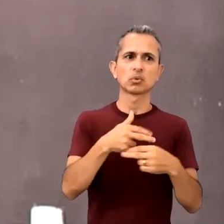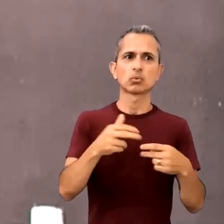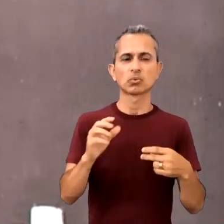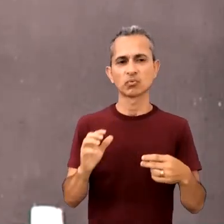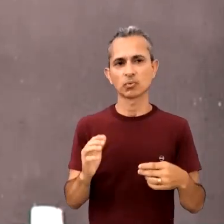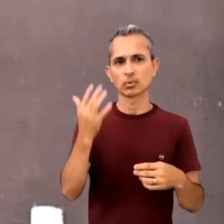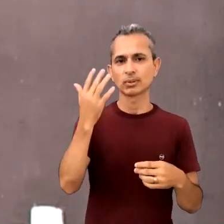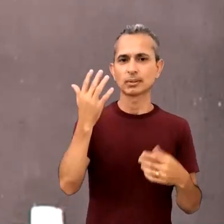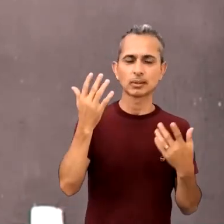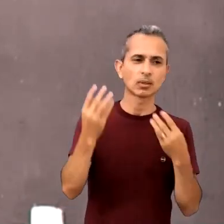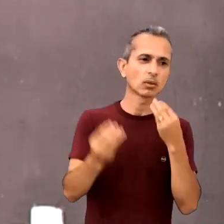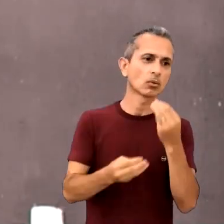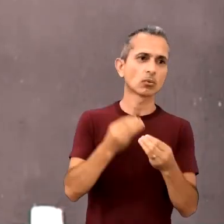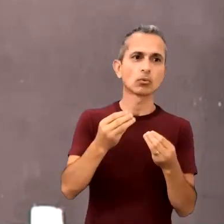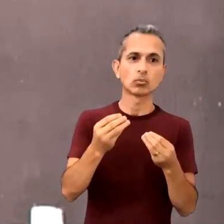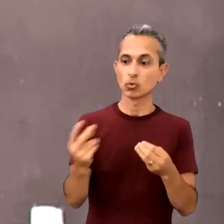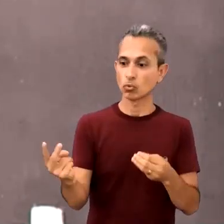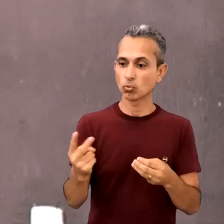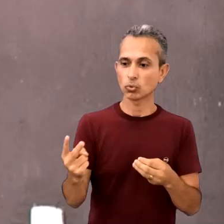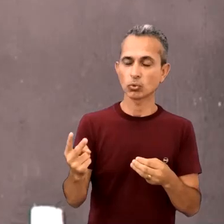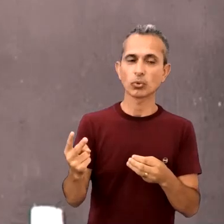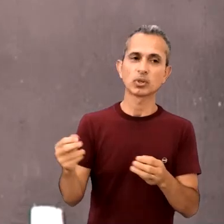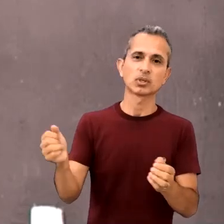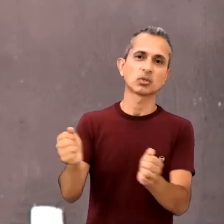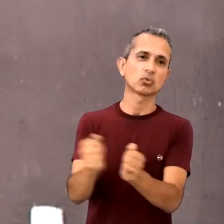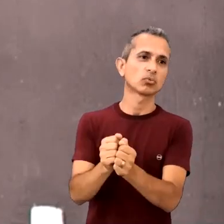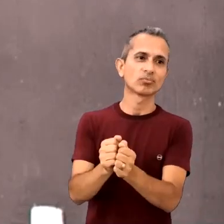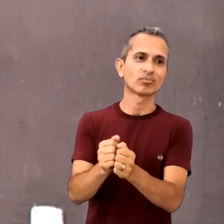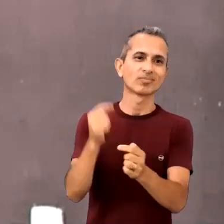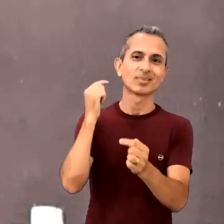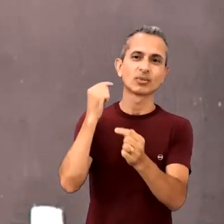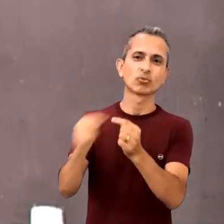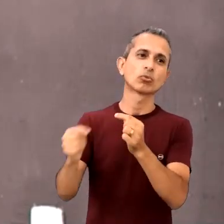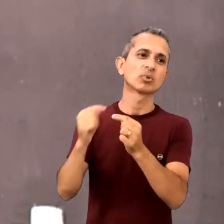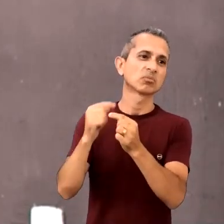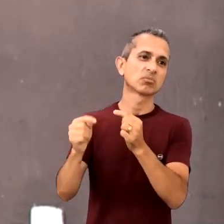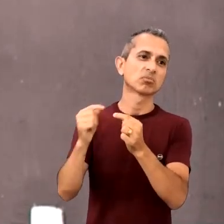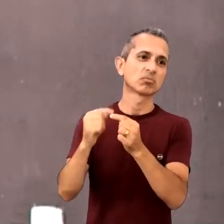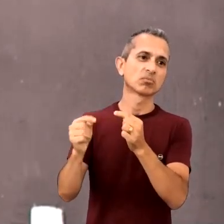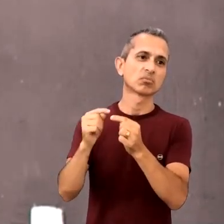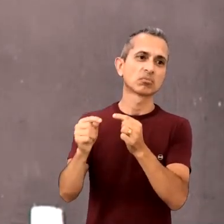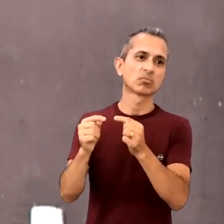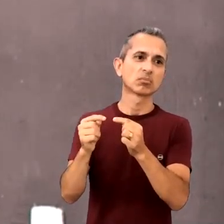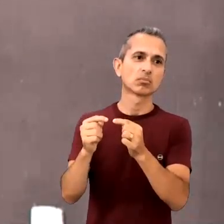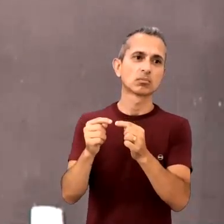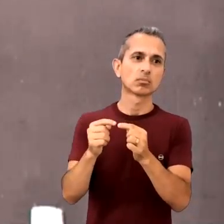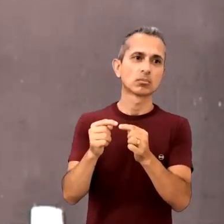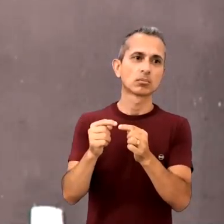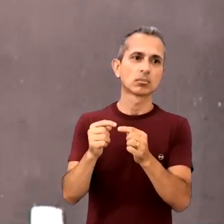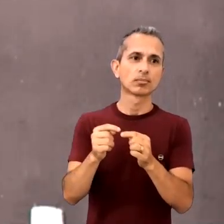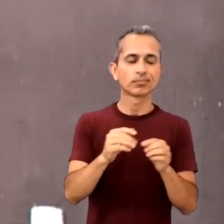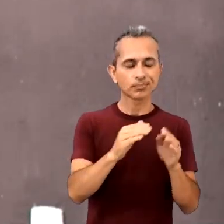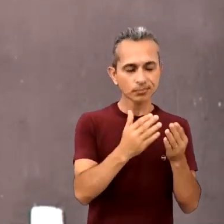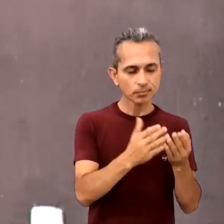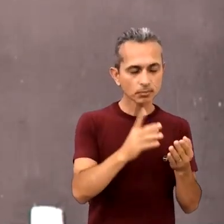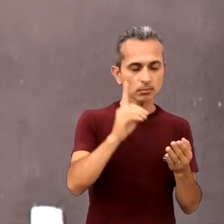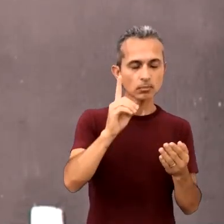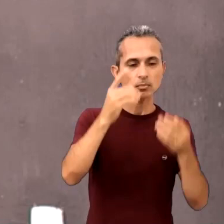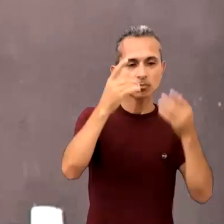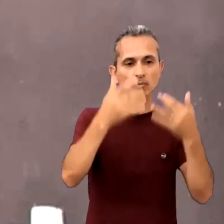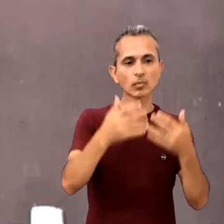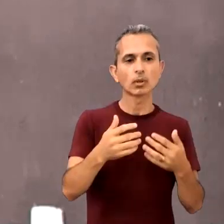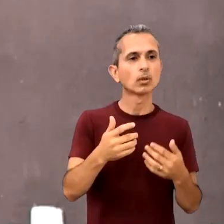vão incapacitar que os dois caminhem juntos. A Bíblia diz que não há aliança